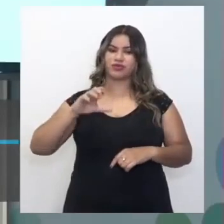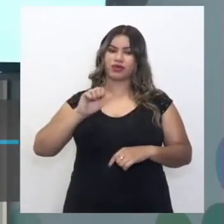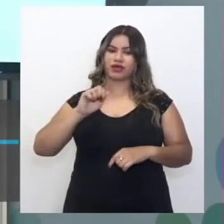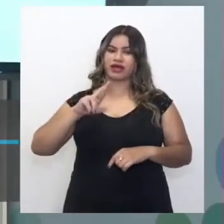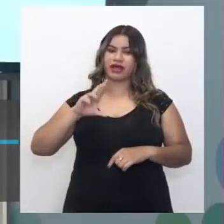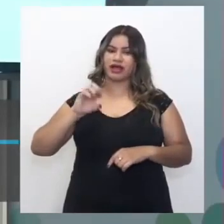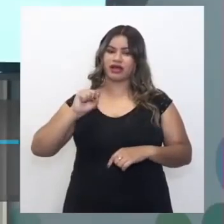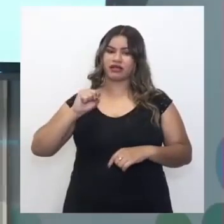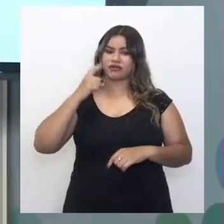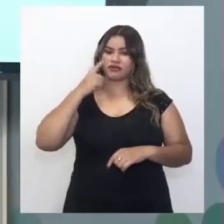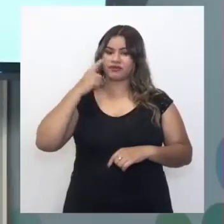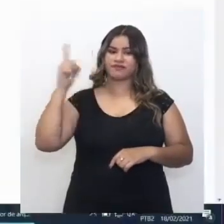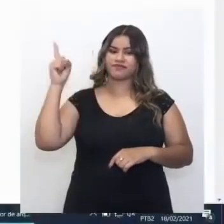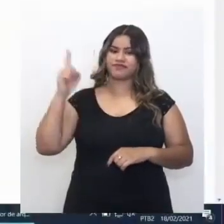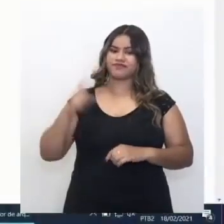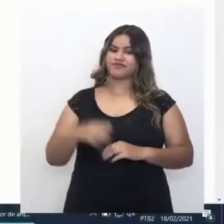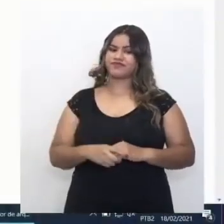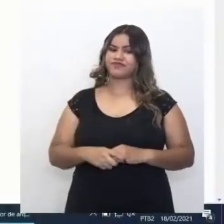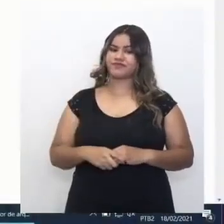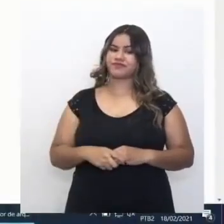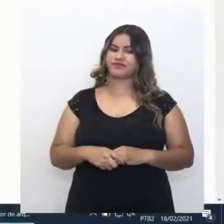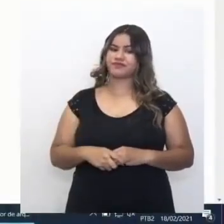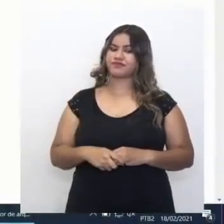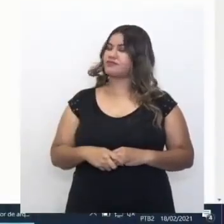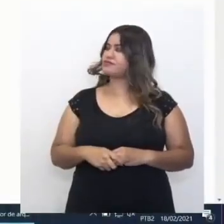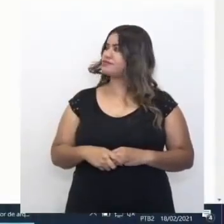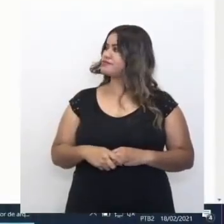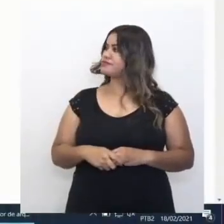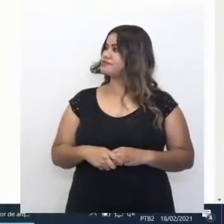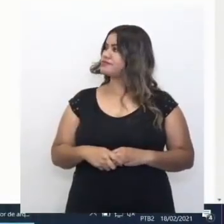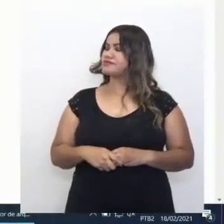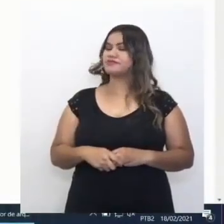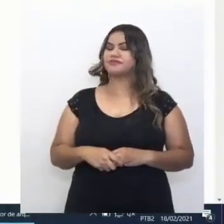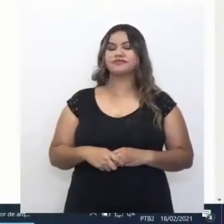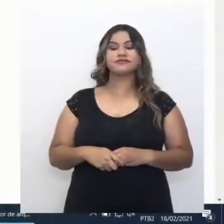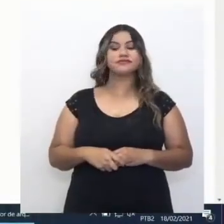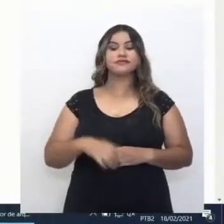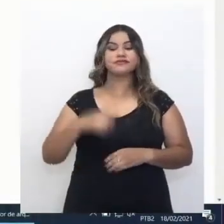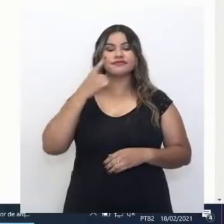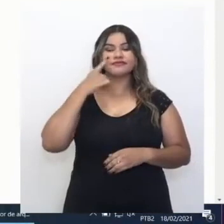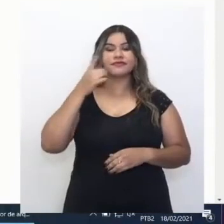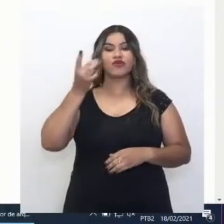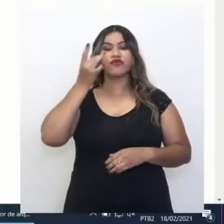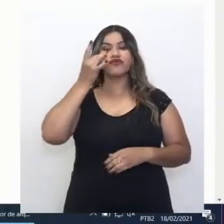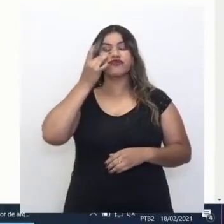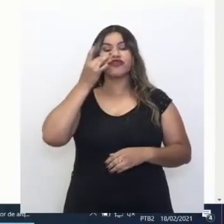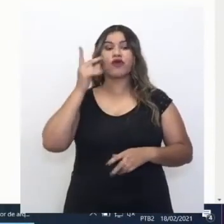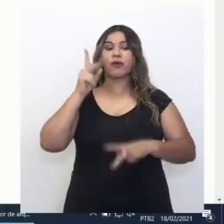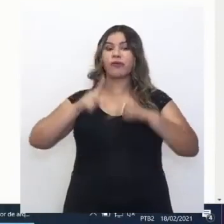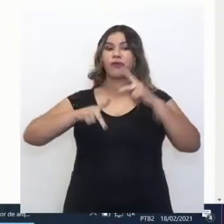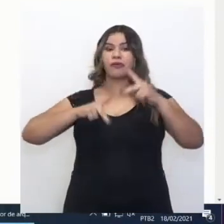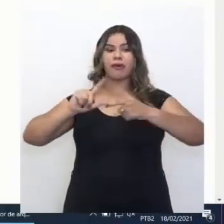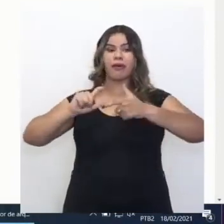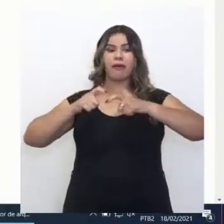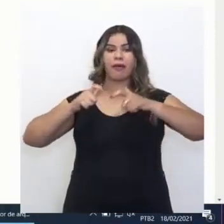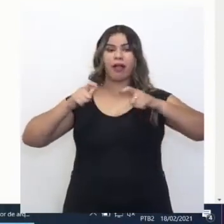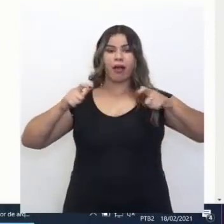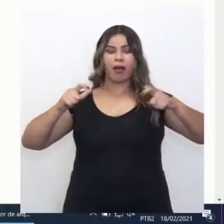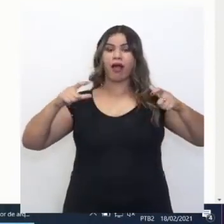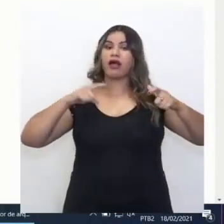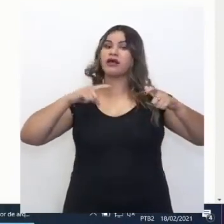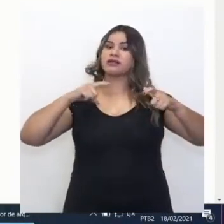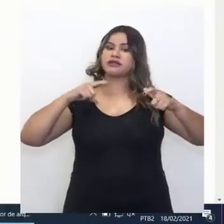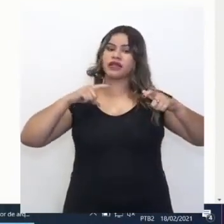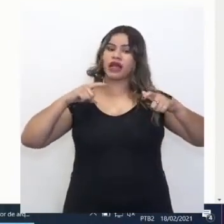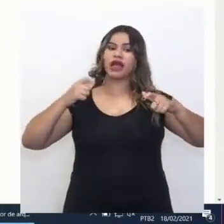tela. Já está. Então tá aí, né? A gente está observando, né, como ao vivo, né, o aumento da população mundial. Então ela está aí aumentando